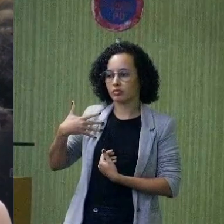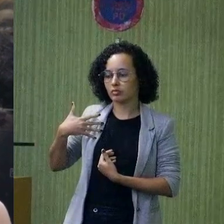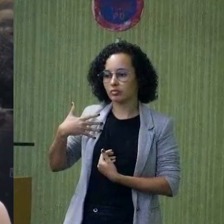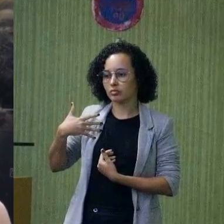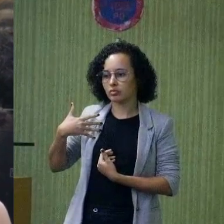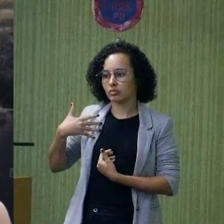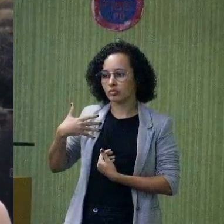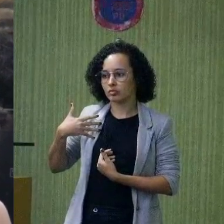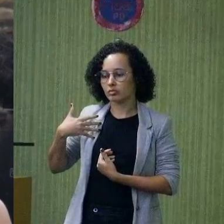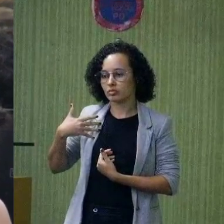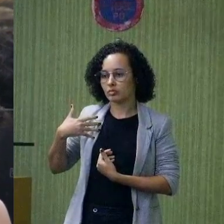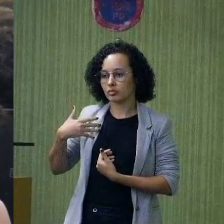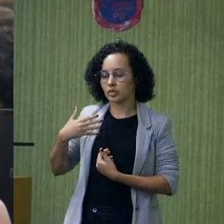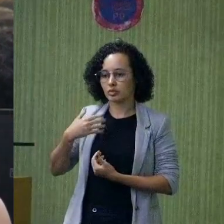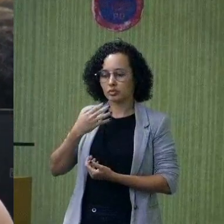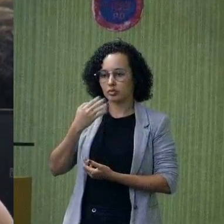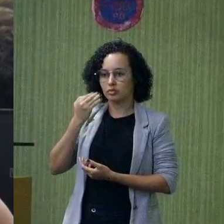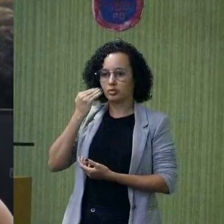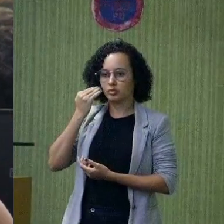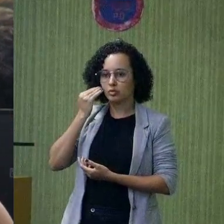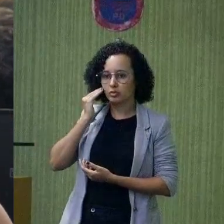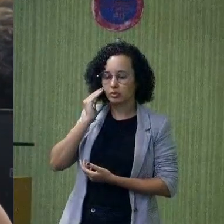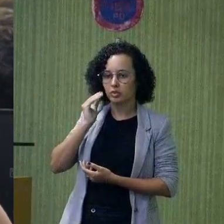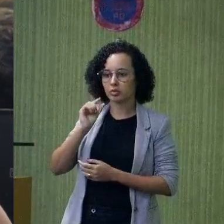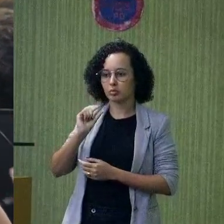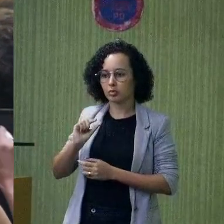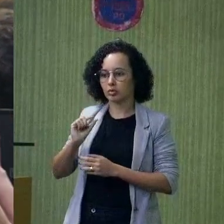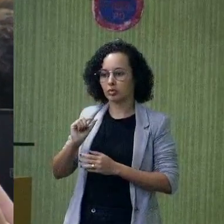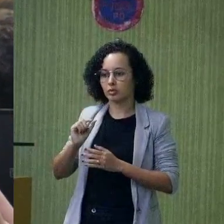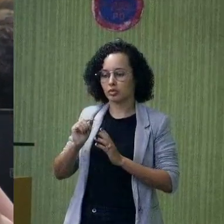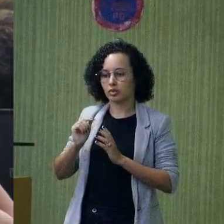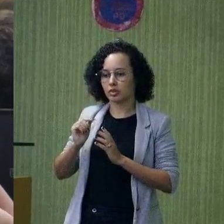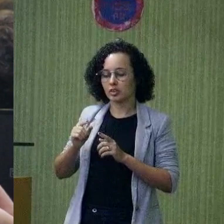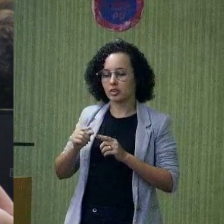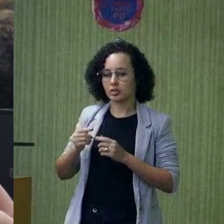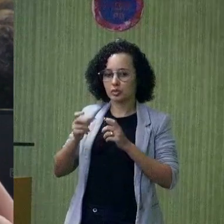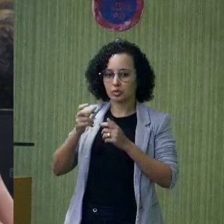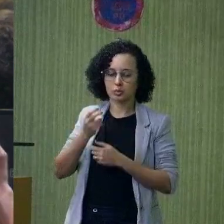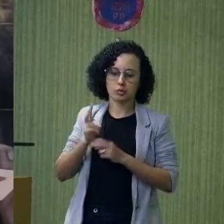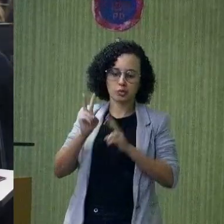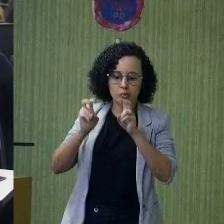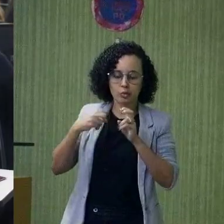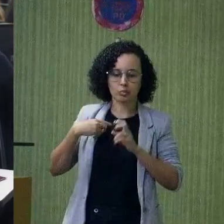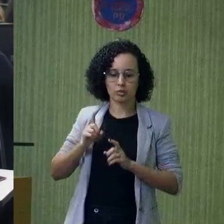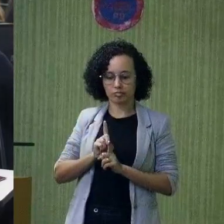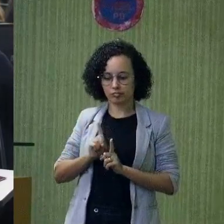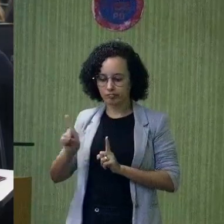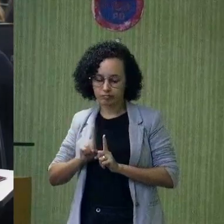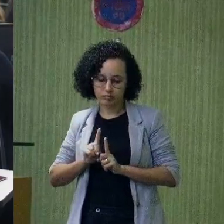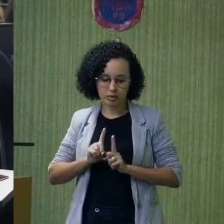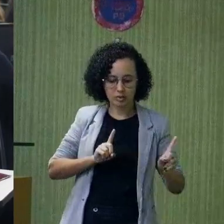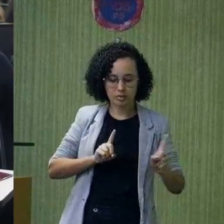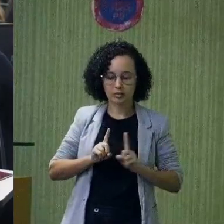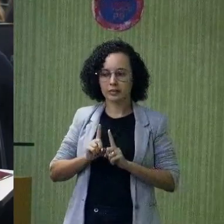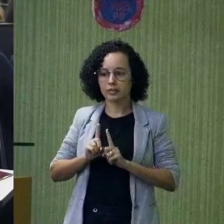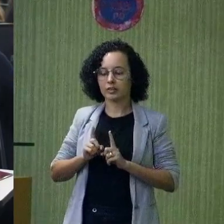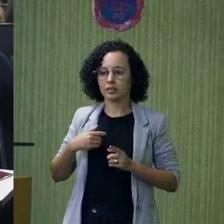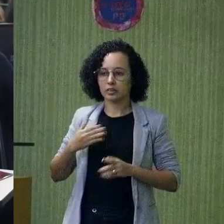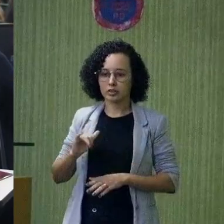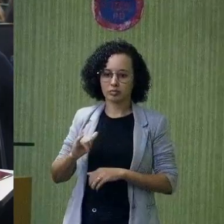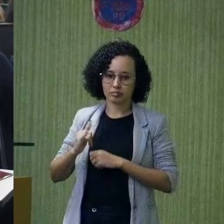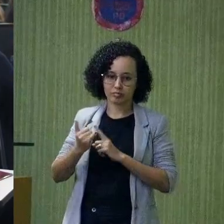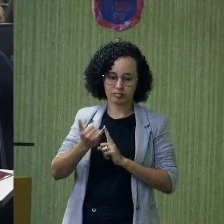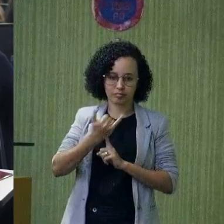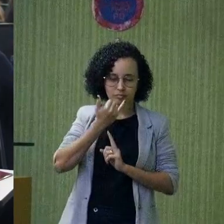né familiarizada aqui com esse papel de mediadora na verdade fico lá em Petrolina E aí cometi essa